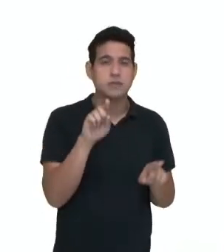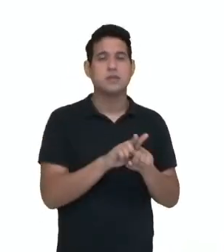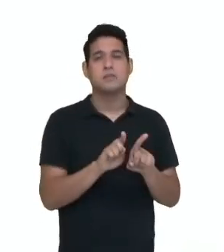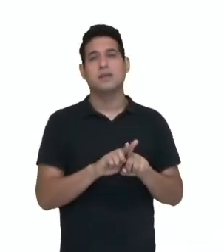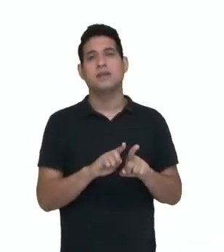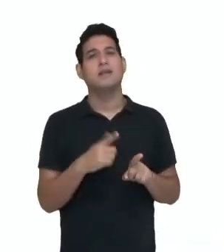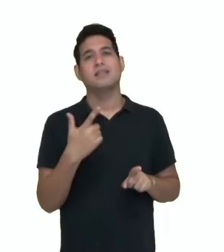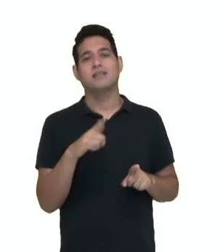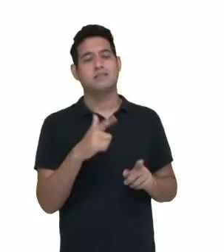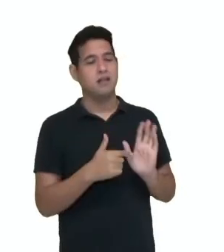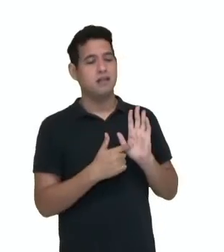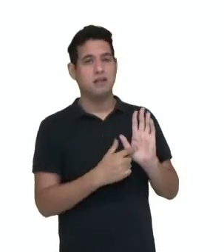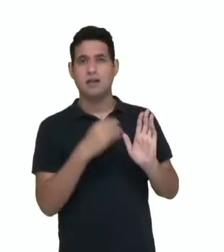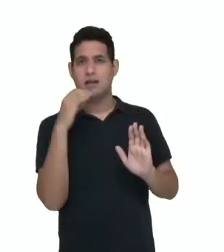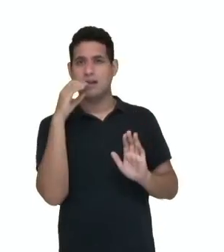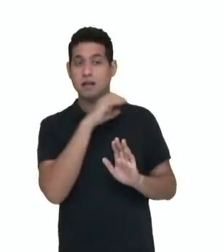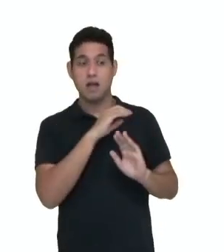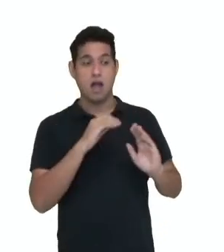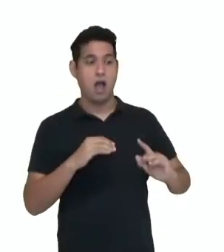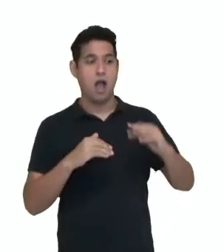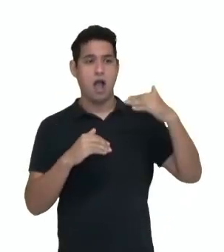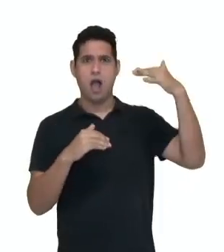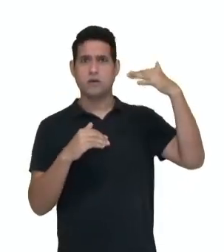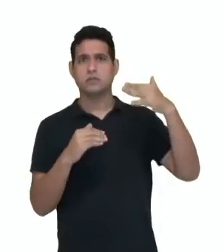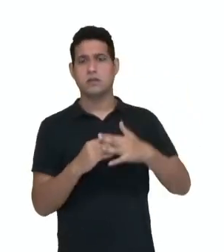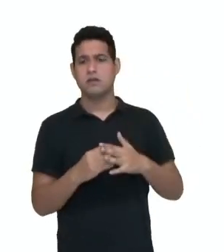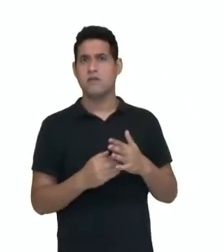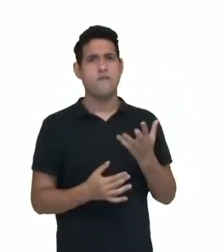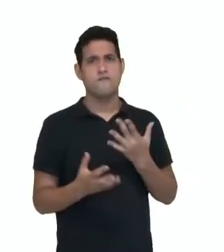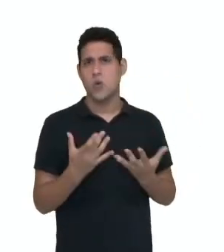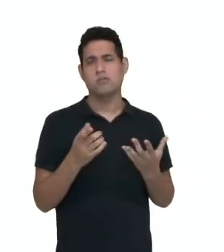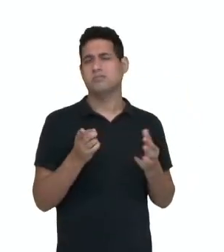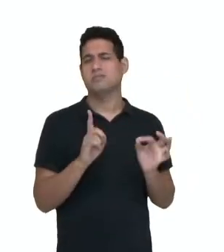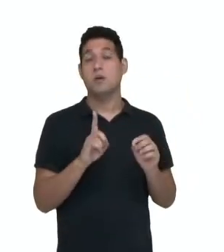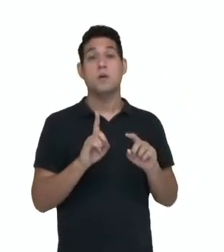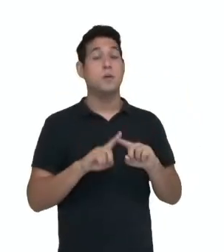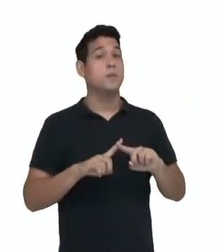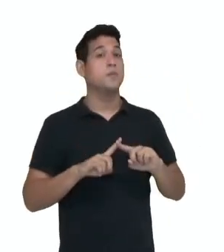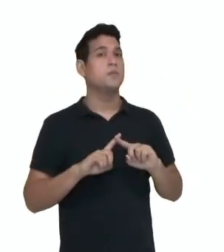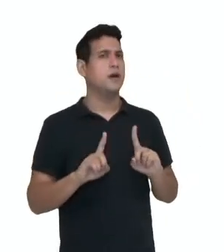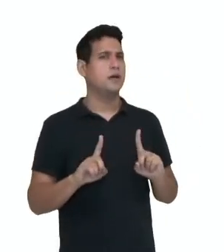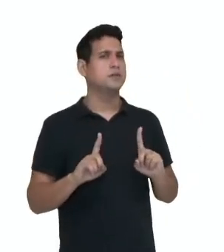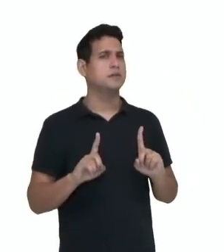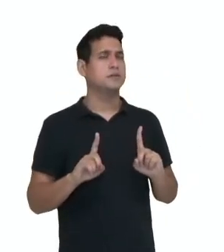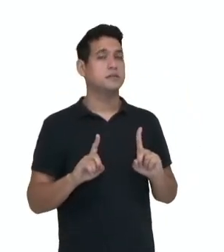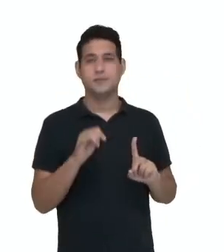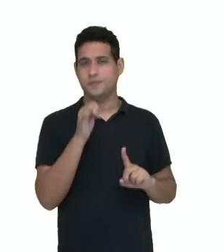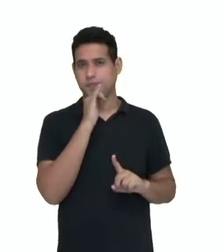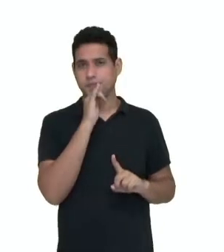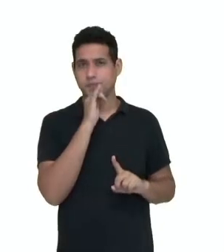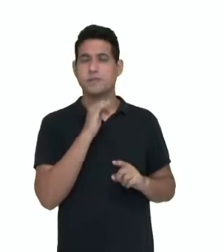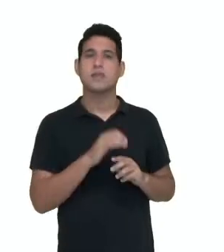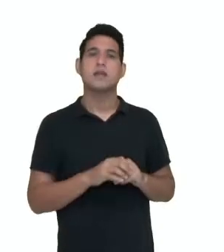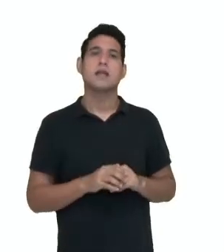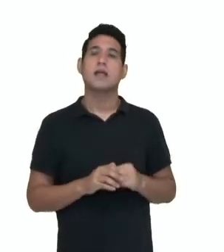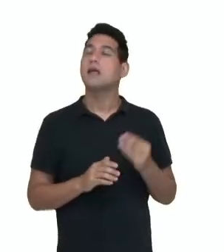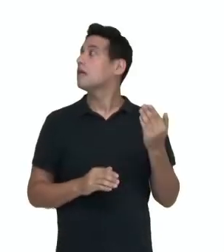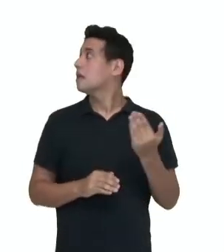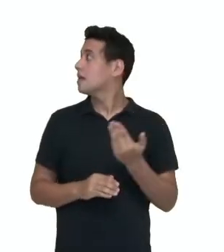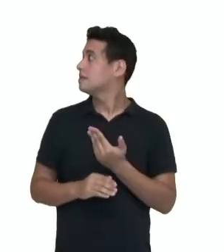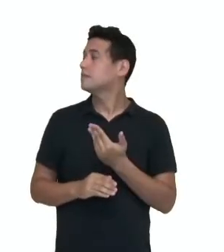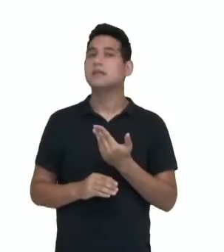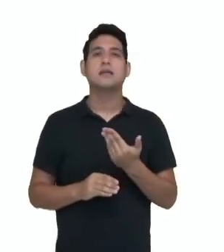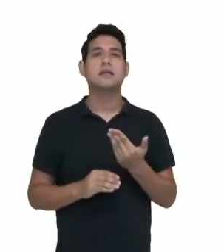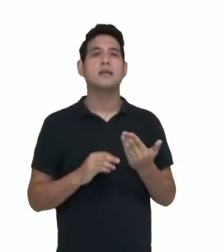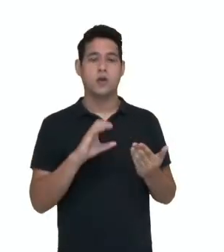está exposto ali a uma temperatura elevada, né, ao fogo, por exemplo. No entanto, né, no caso, esse